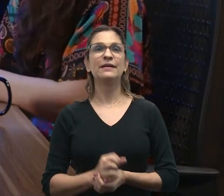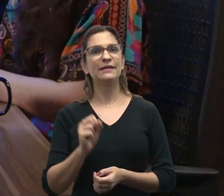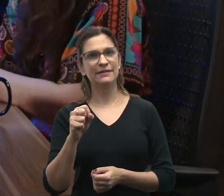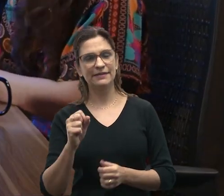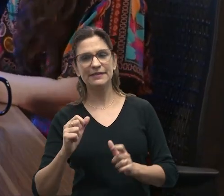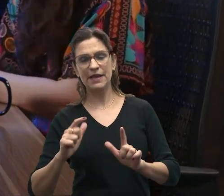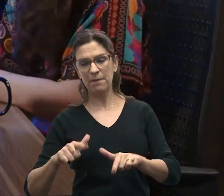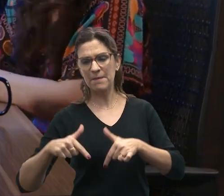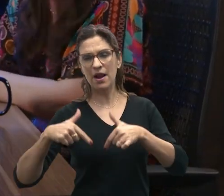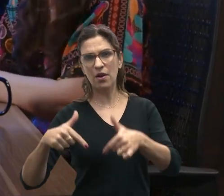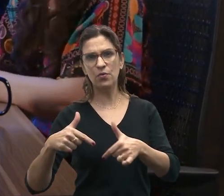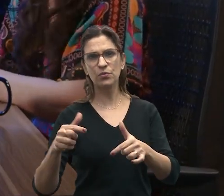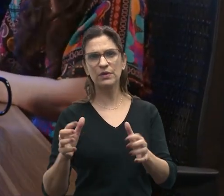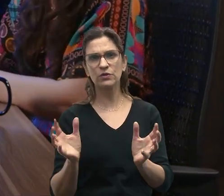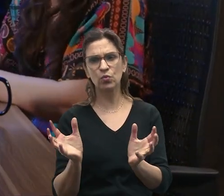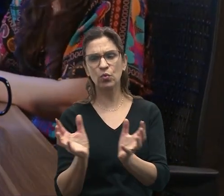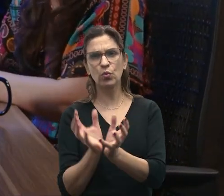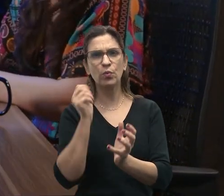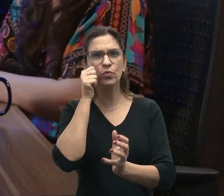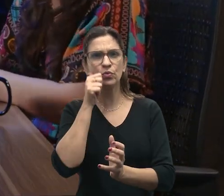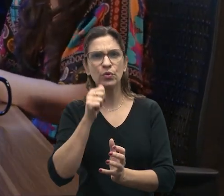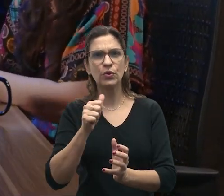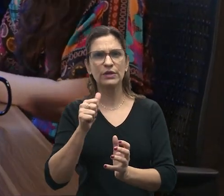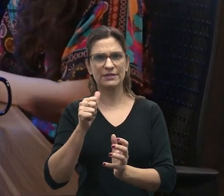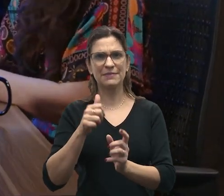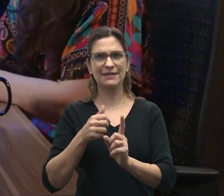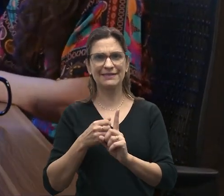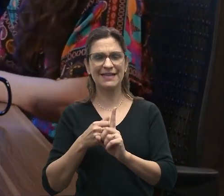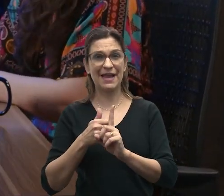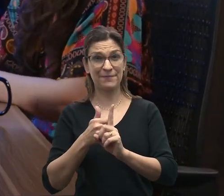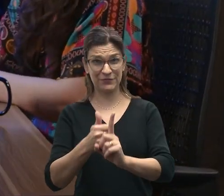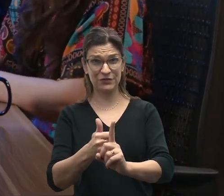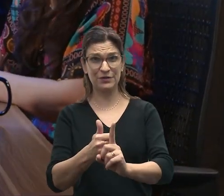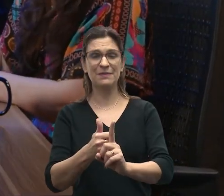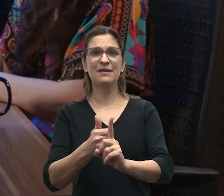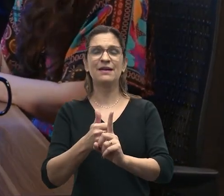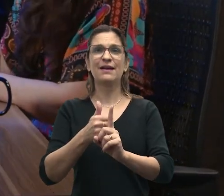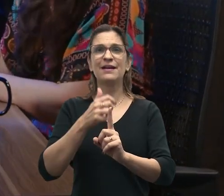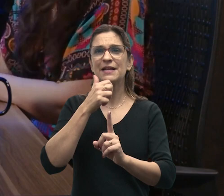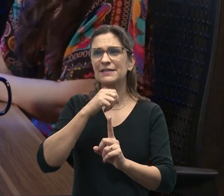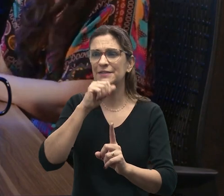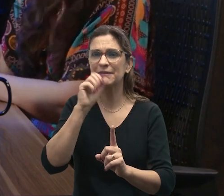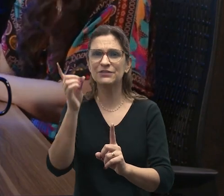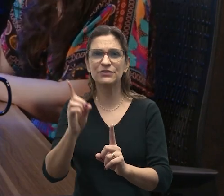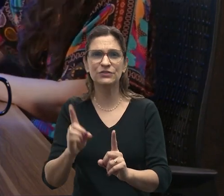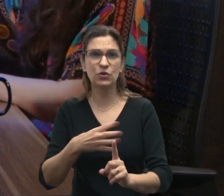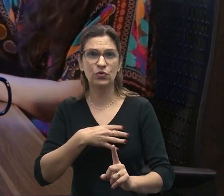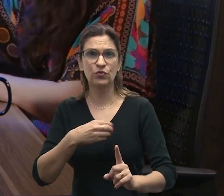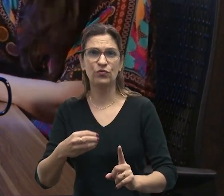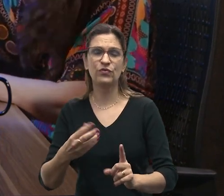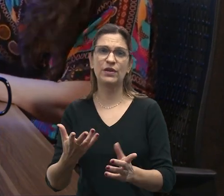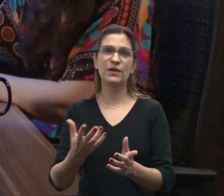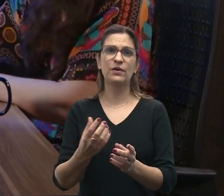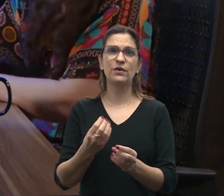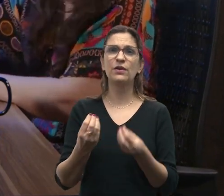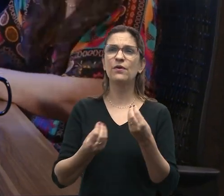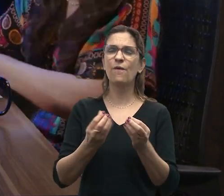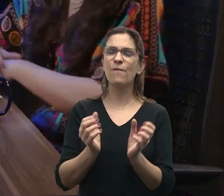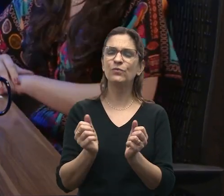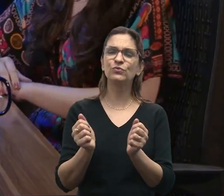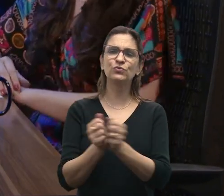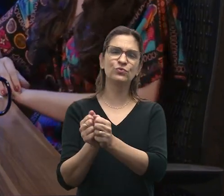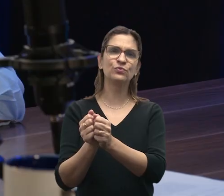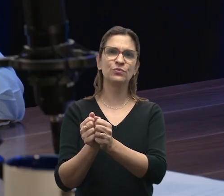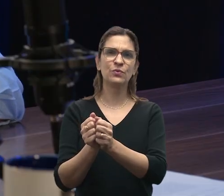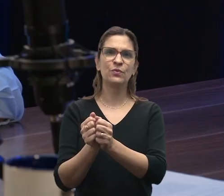isso, das mulheres ali na Câmara Municipal, você abraçou essa causa. Então, derrubar esse veto, o que representa para essas mães, para